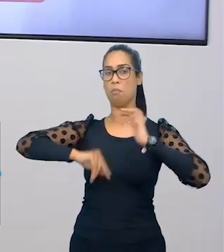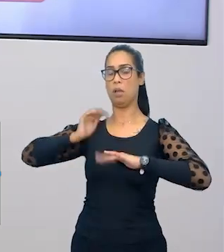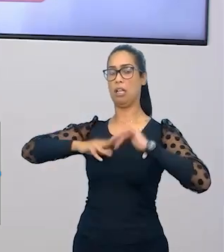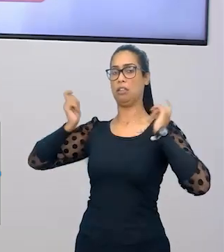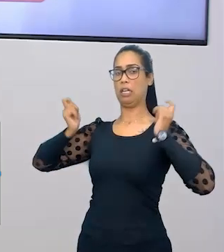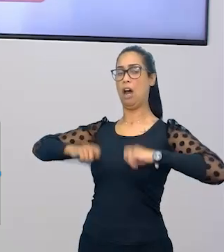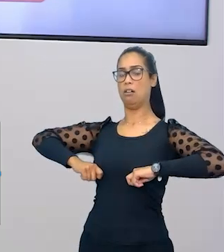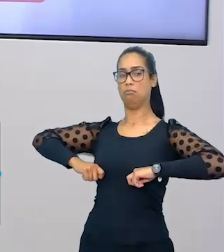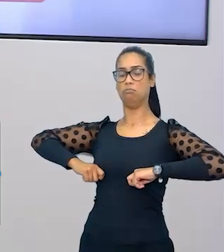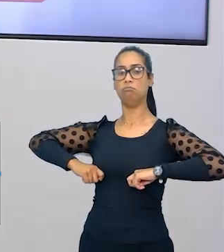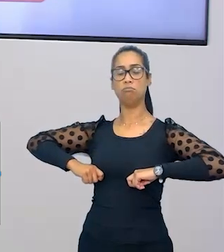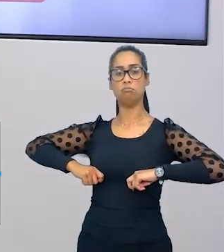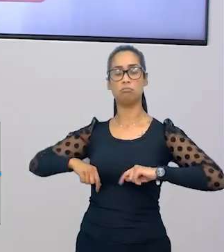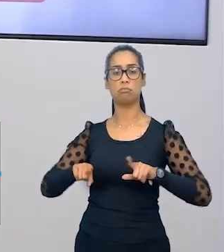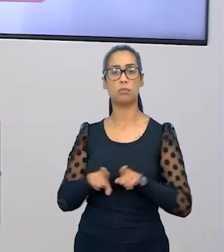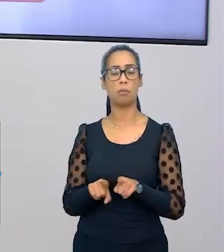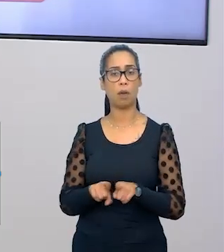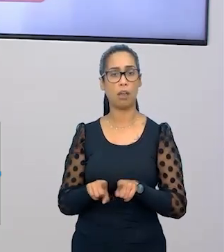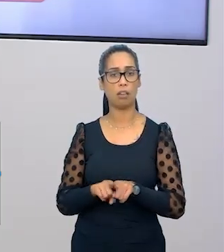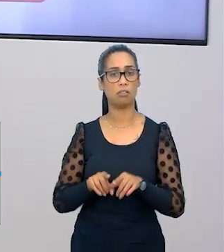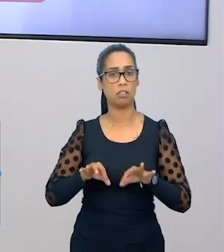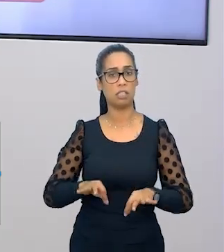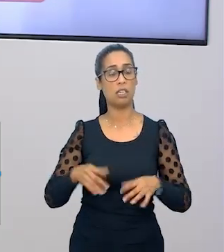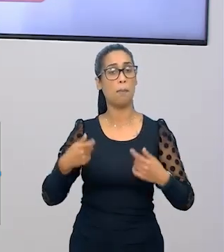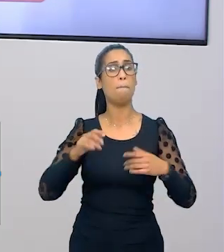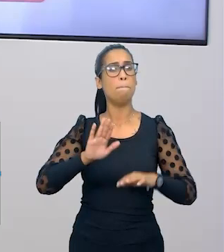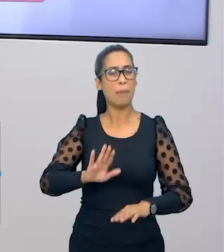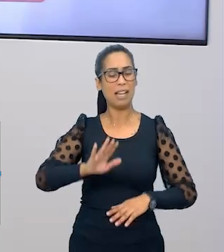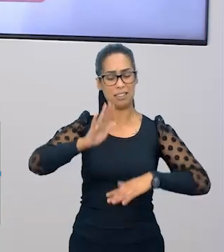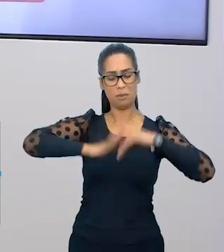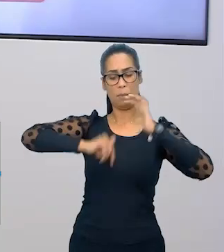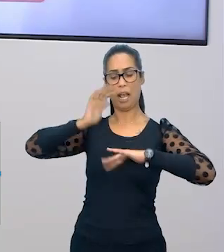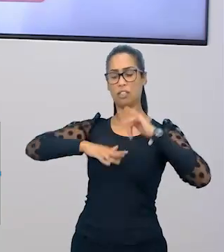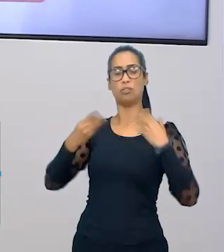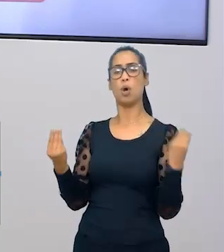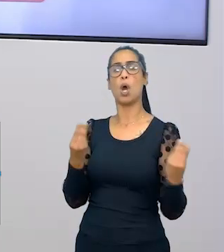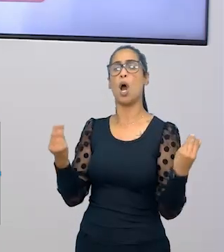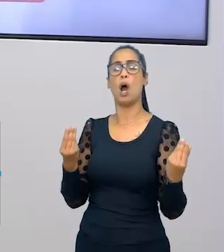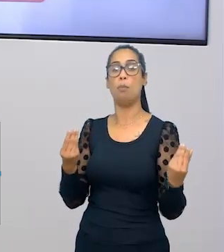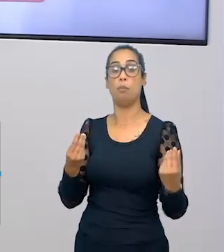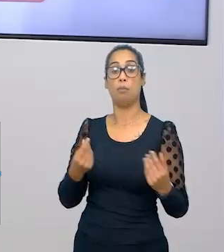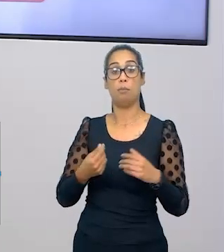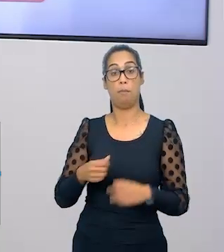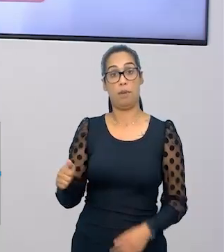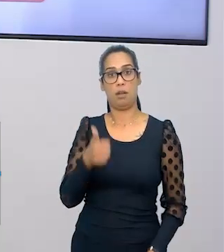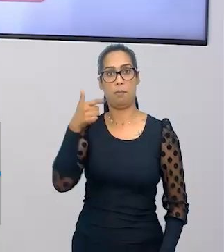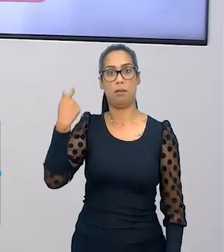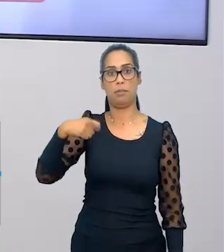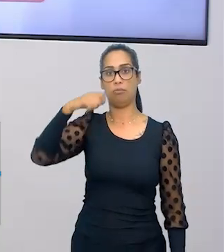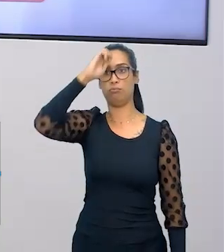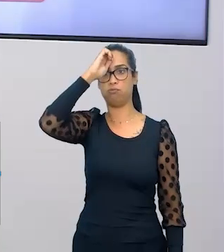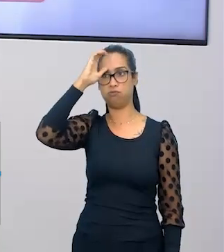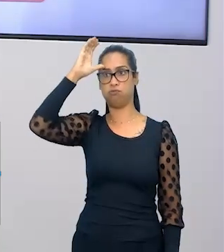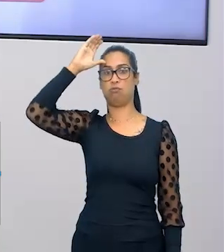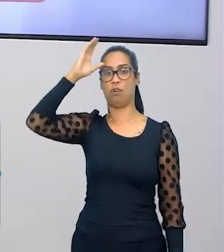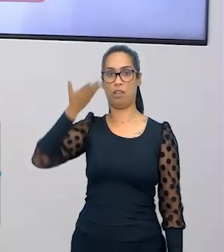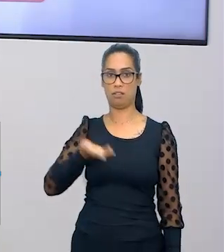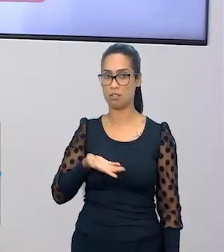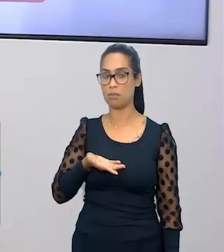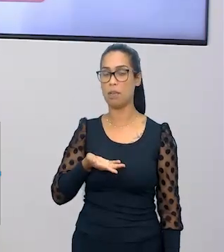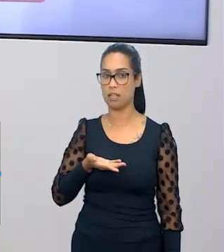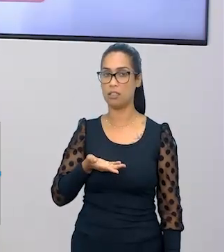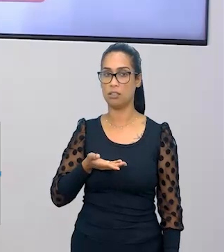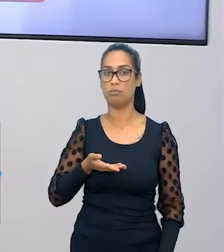vão mobilizando determinados conhecimentos. Então, a gente trata, por exemplo, de conhecimentos prévios. Mas